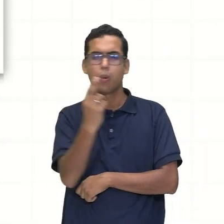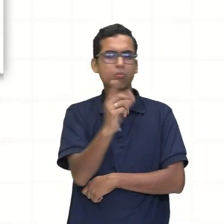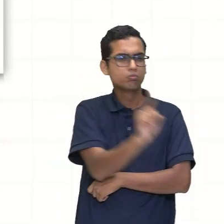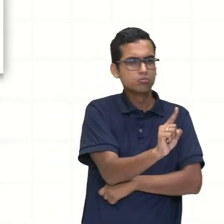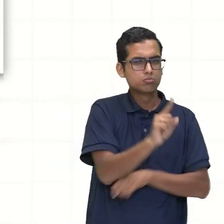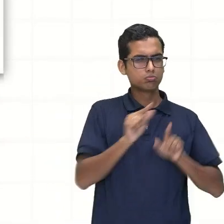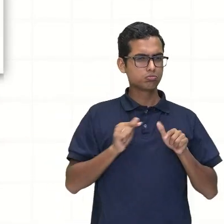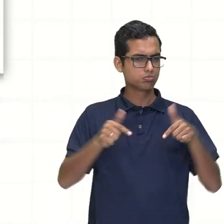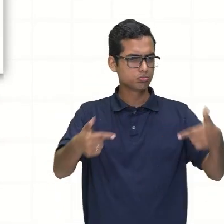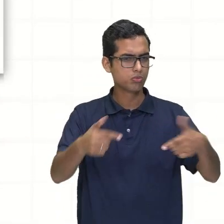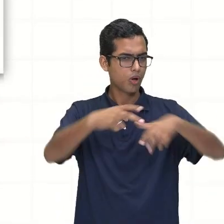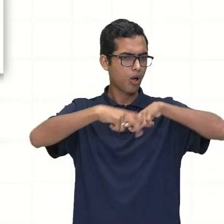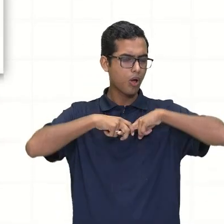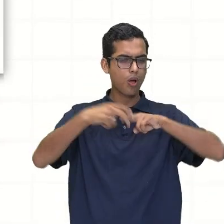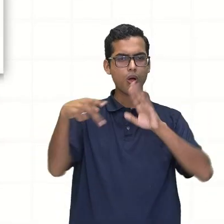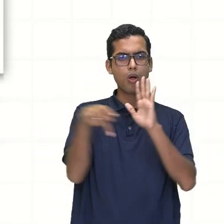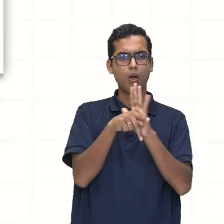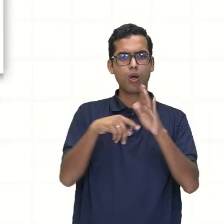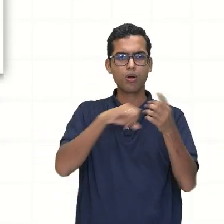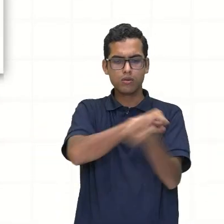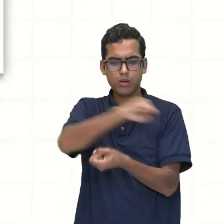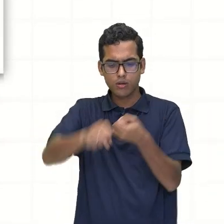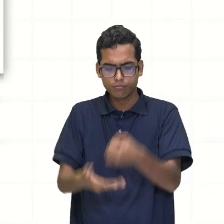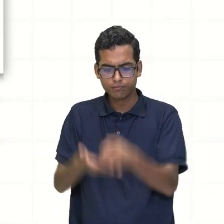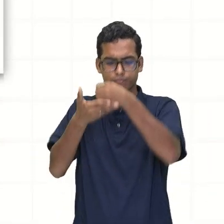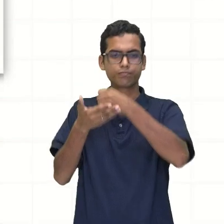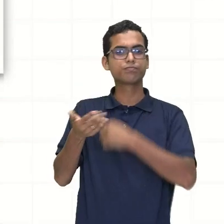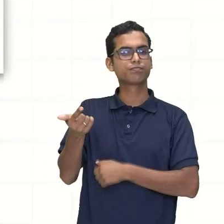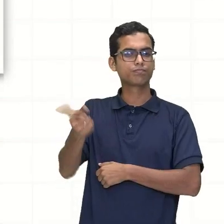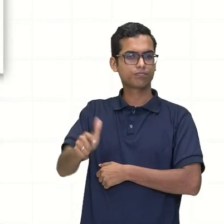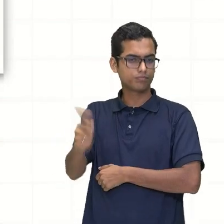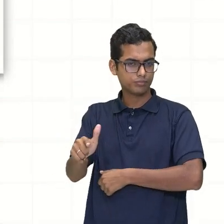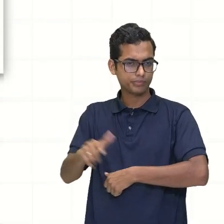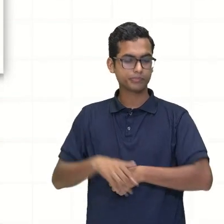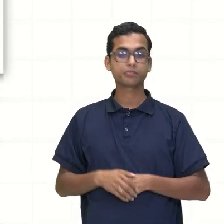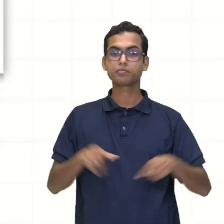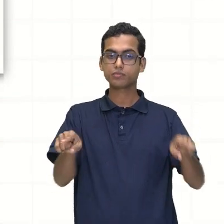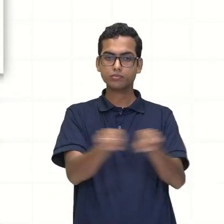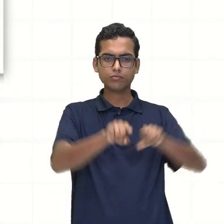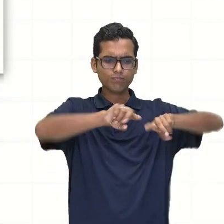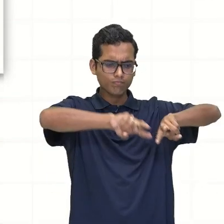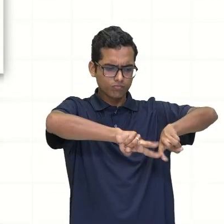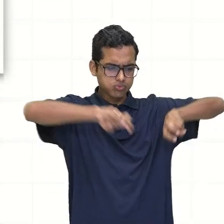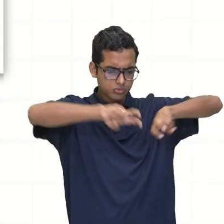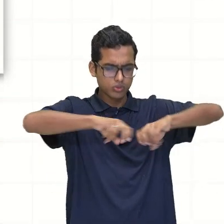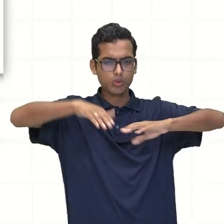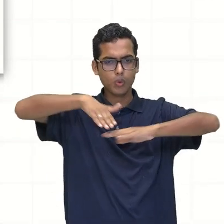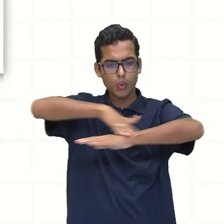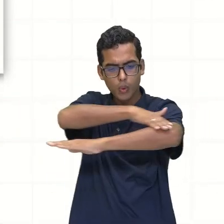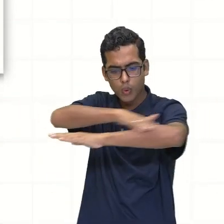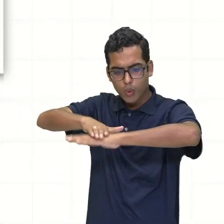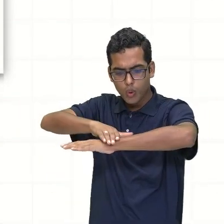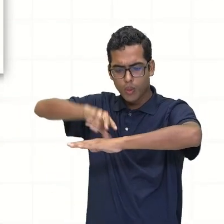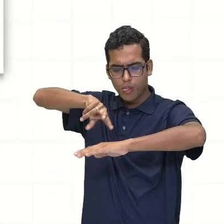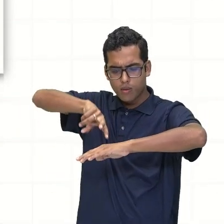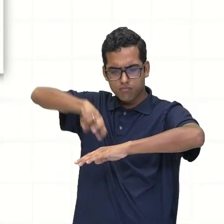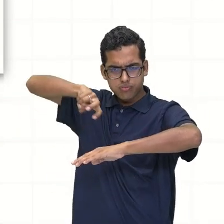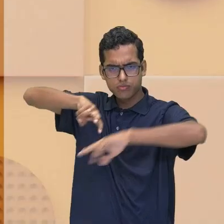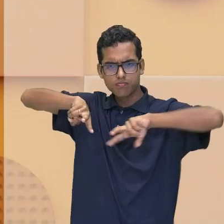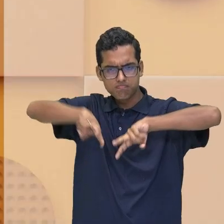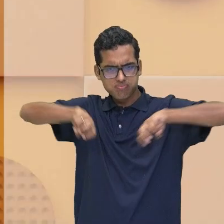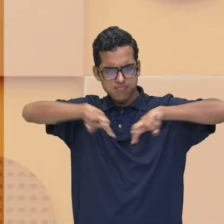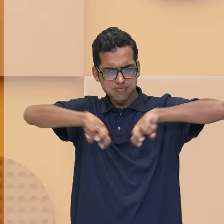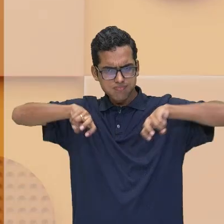atividade insustentável. E aí nós temos que, para extrair o carvão mineral do subsolo, o que vai ser feito, né? Como a gente